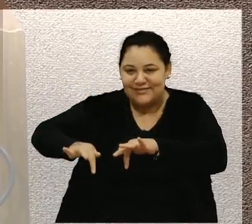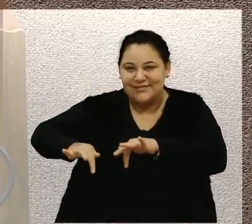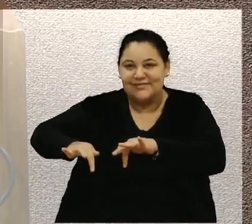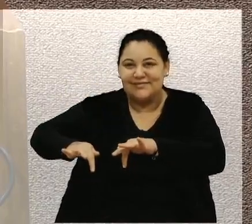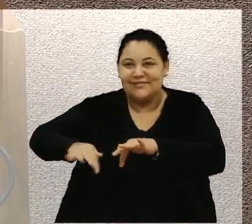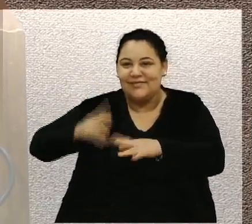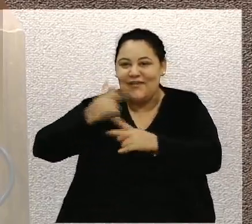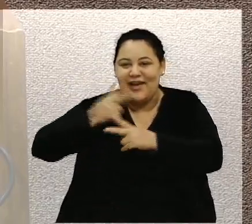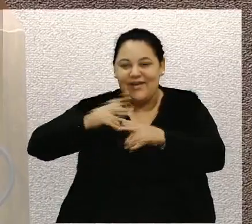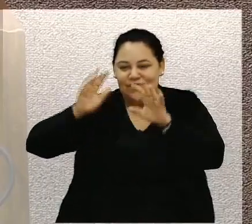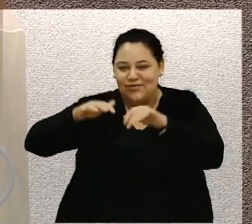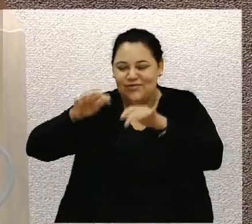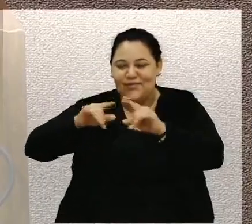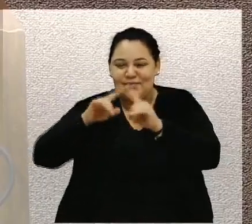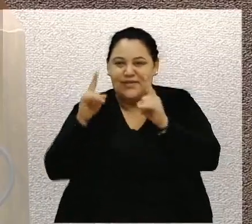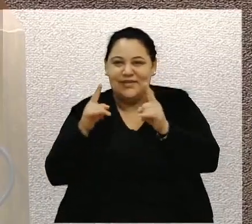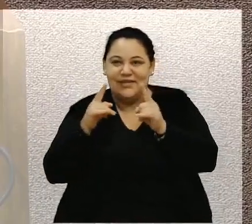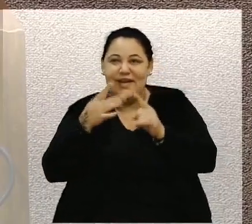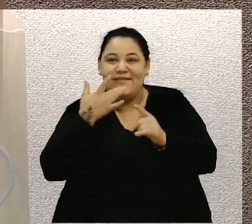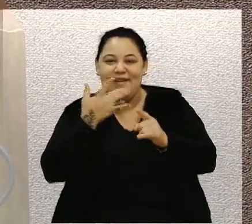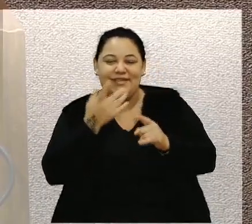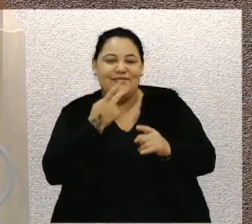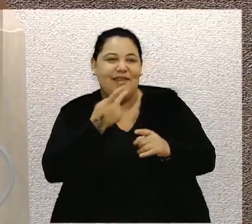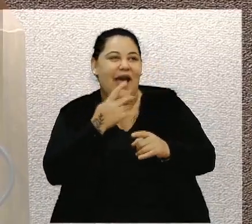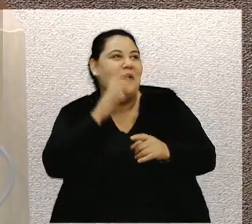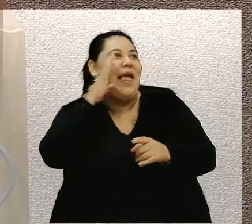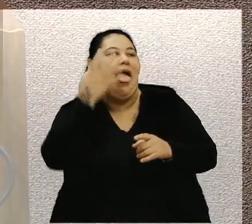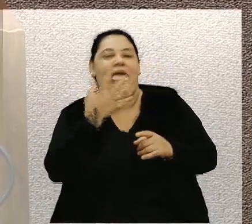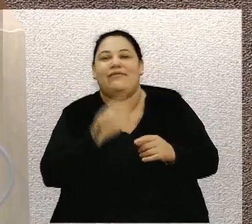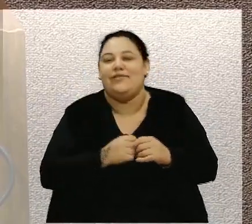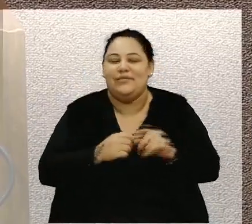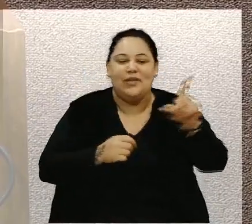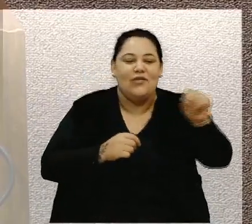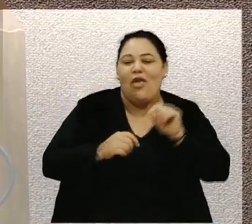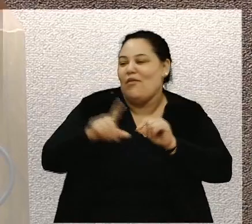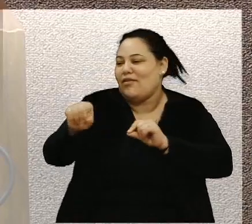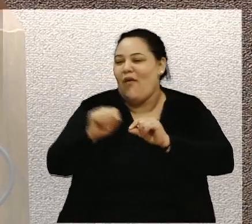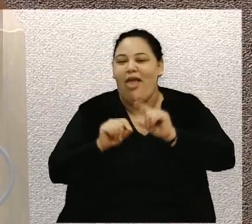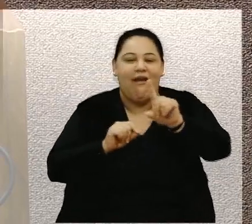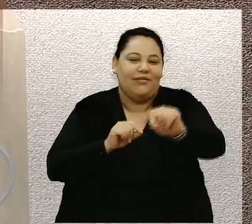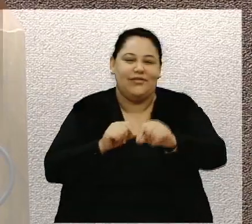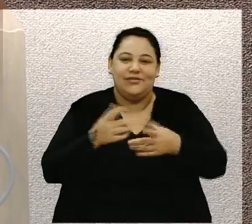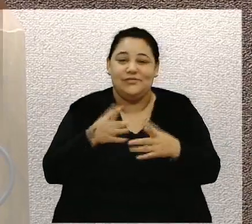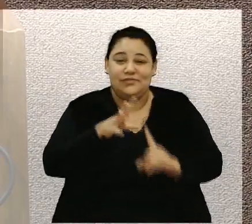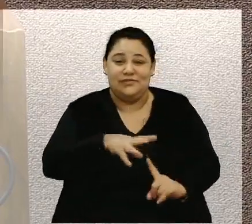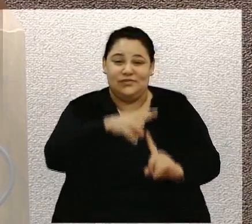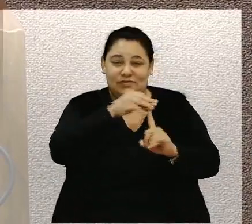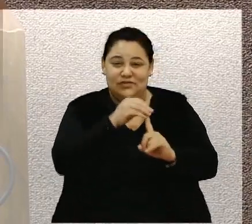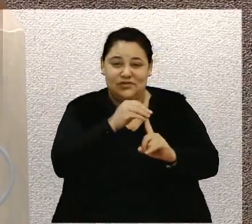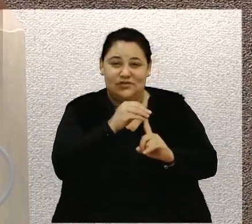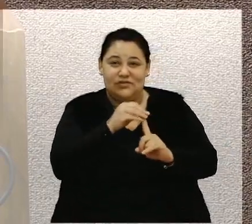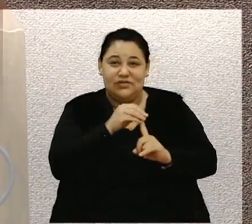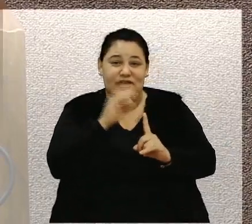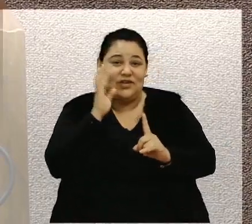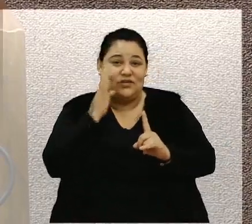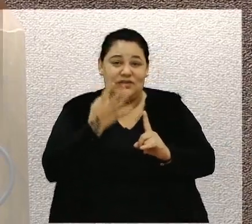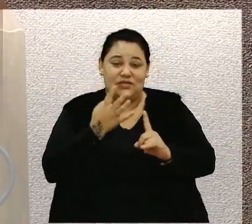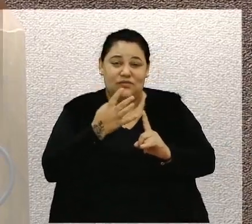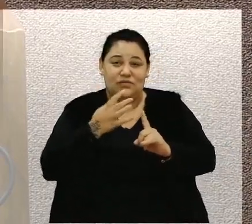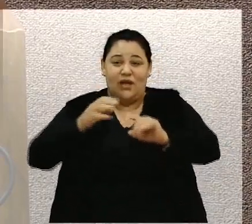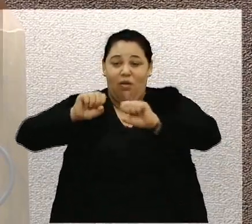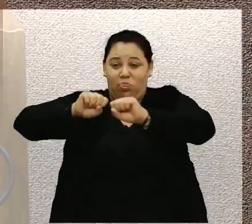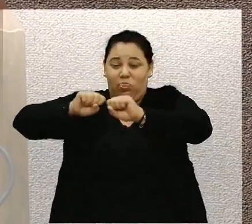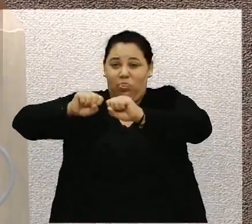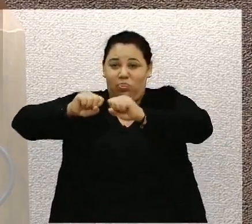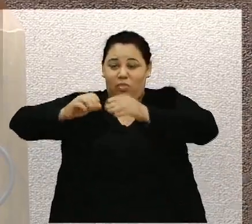assim, mas por que tomou essa decisão? Por que não tomou aquela decisão? Principalmente naquele episódio da barragem,